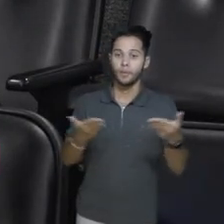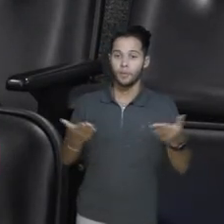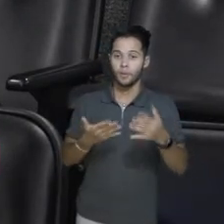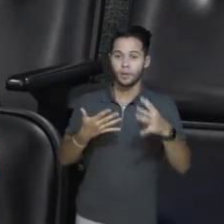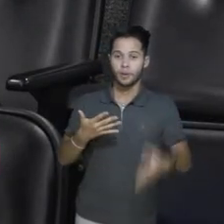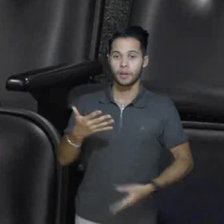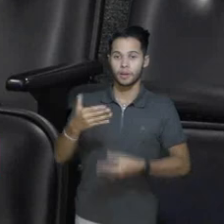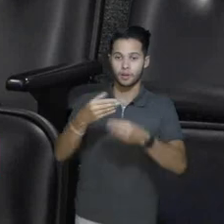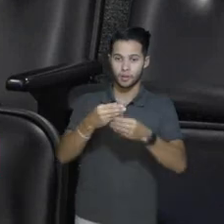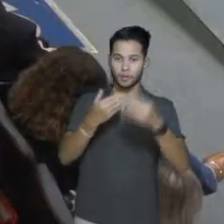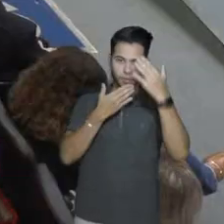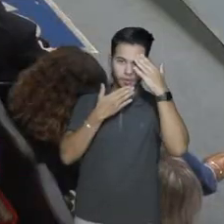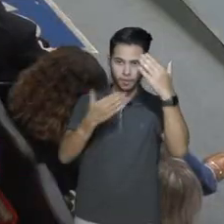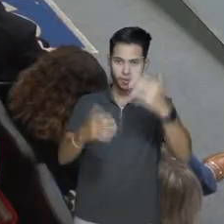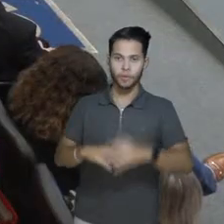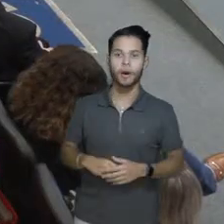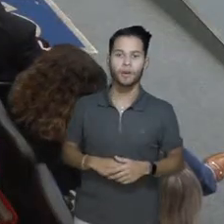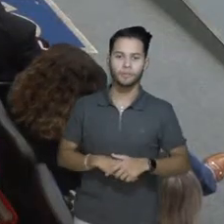preciso muito